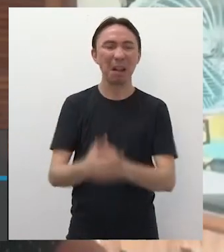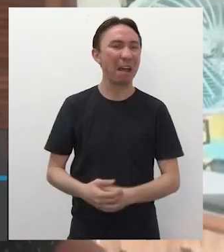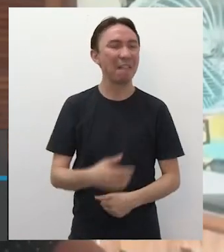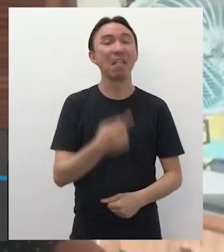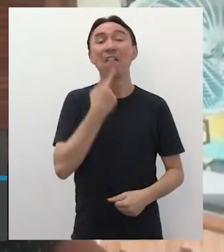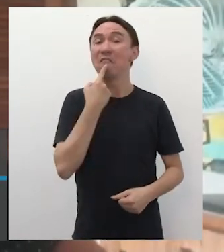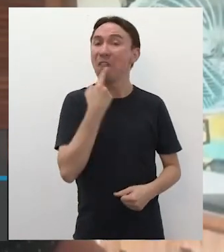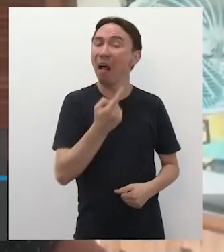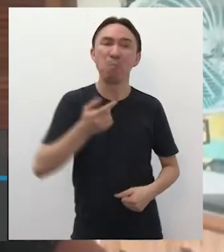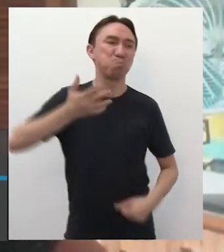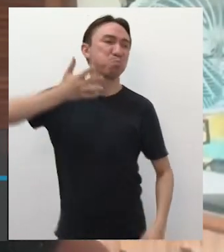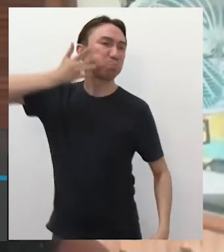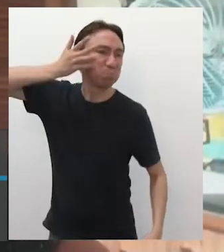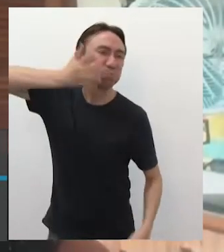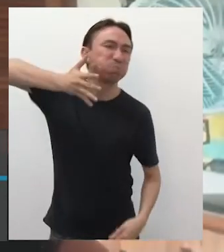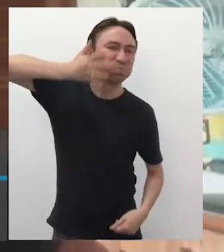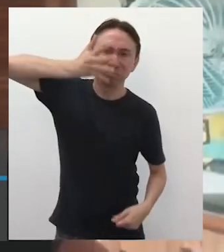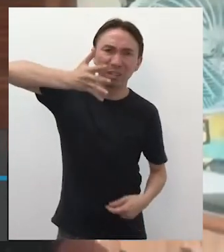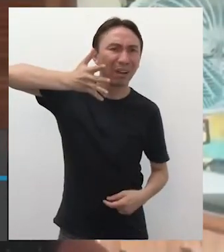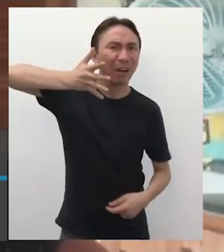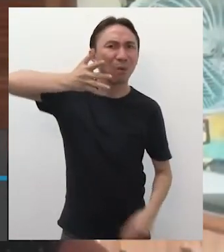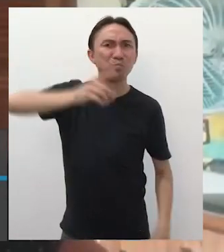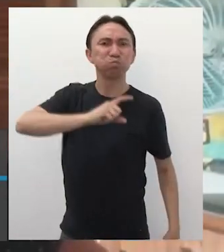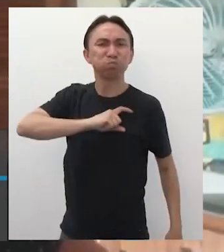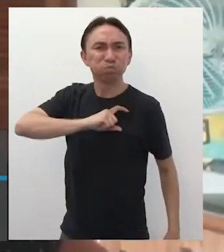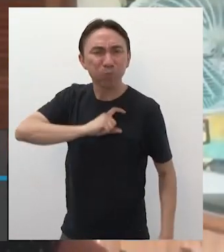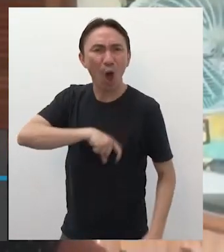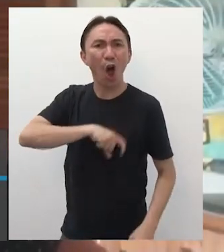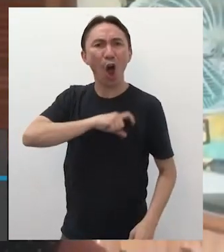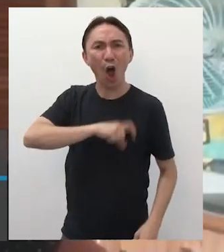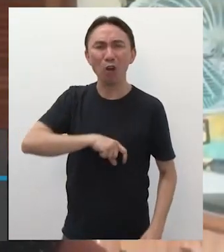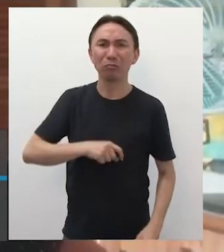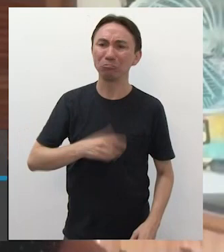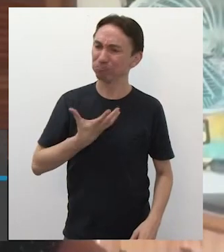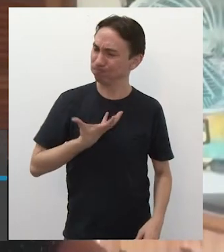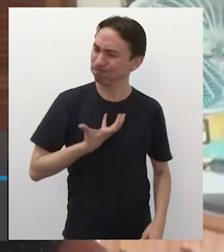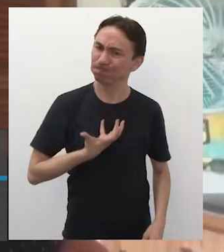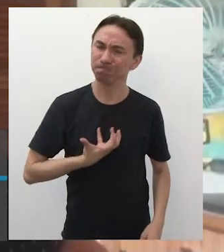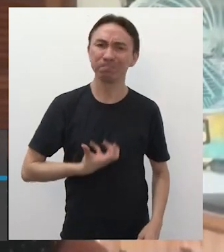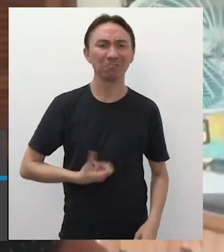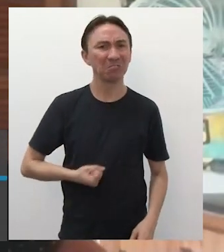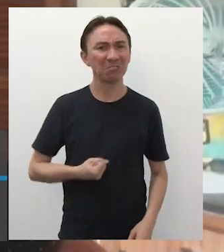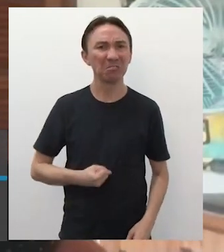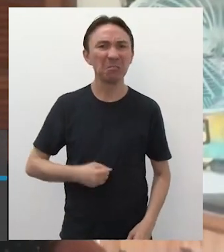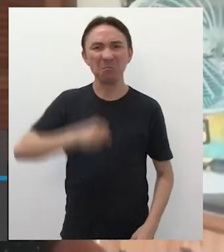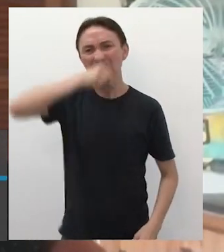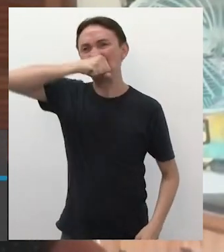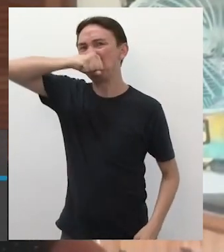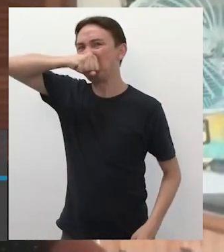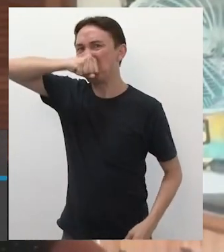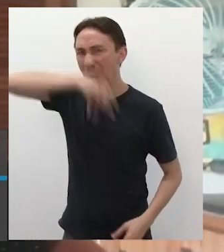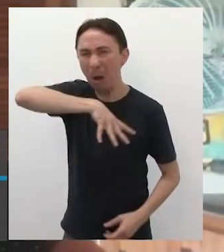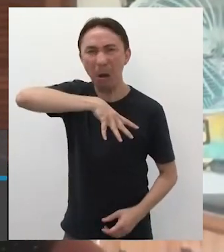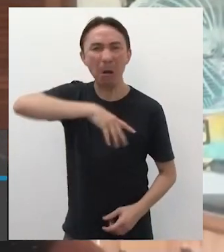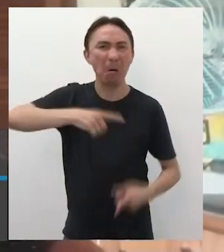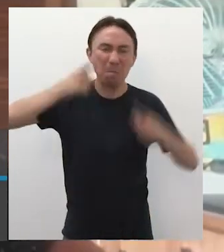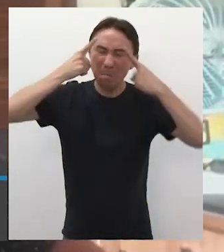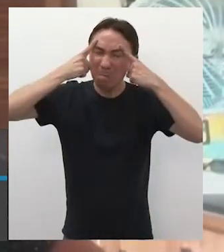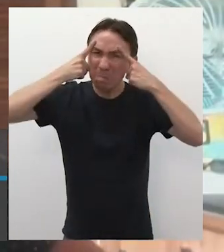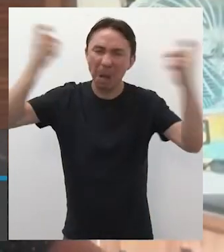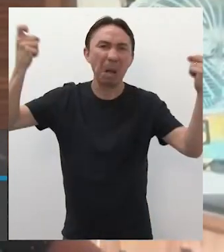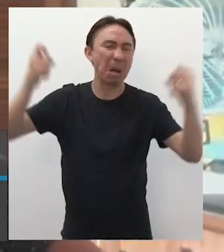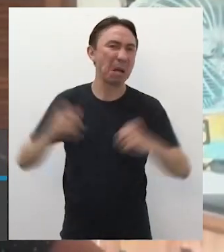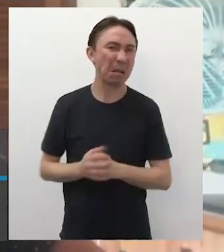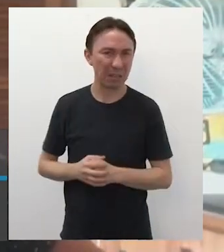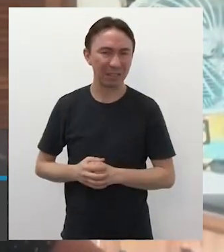pessoas se relacionarem são extremamente agressivas, violentas, né? Então, assim, eu não acompanho o reality